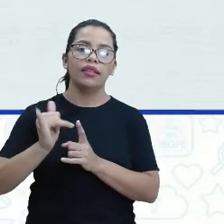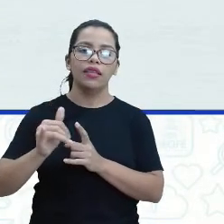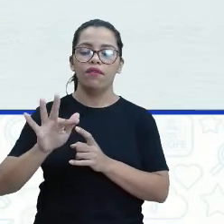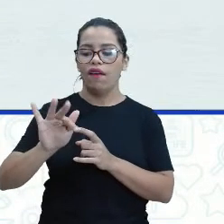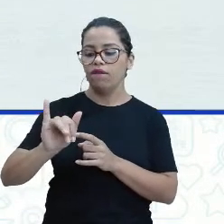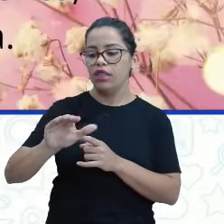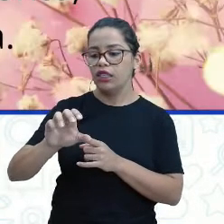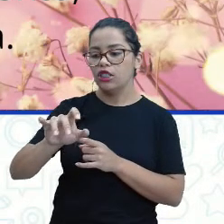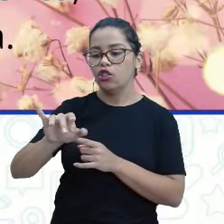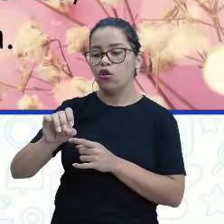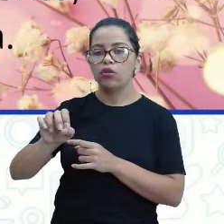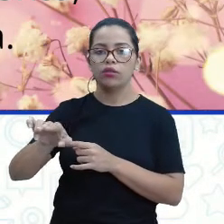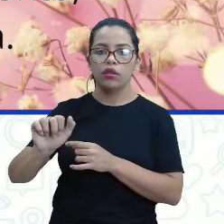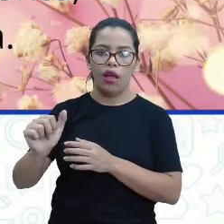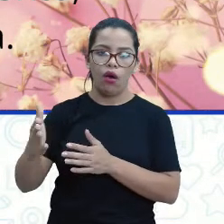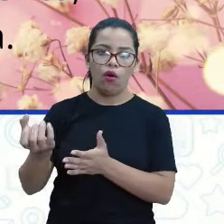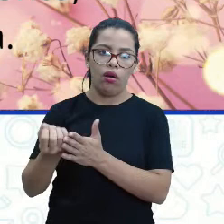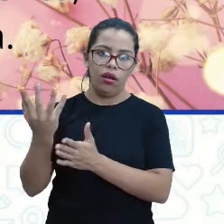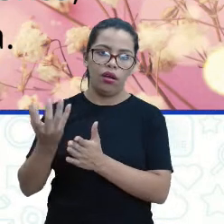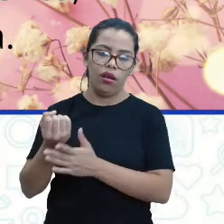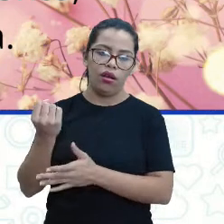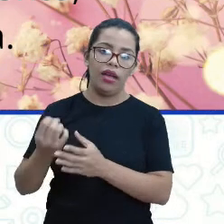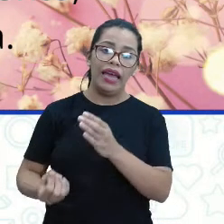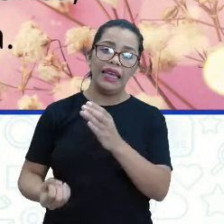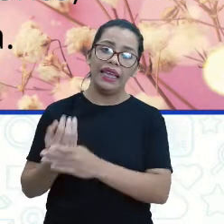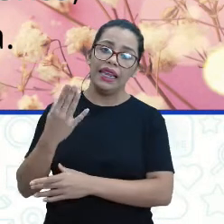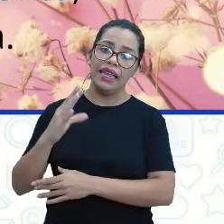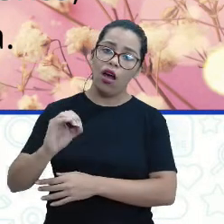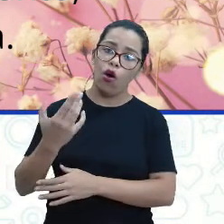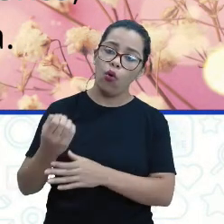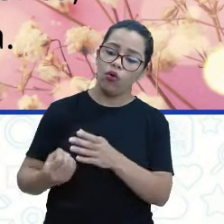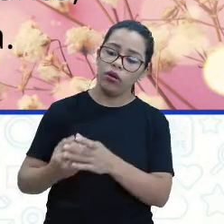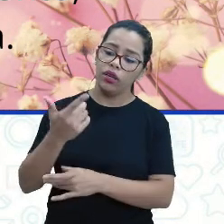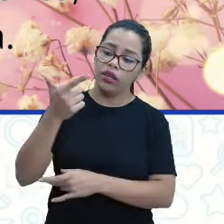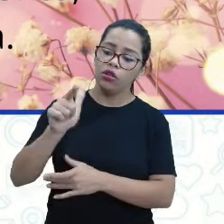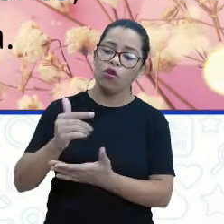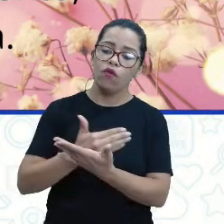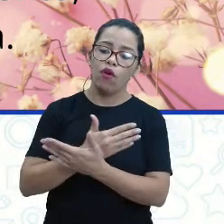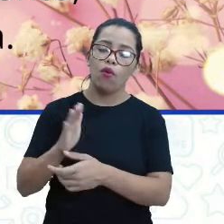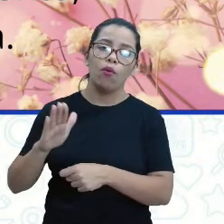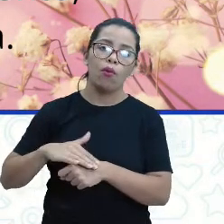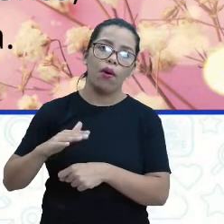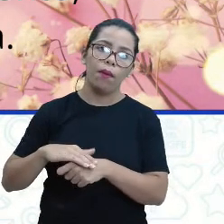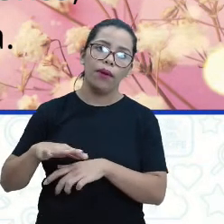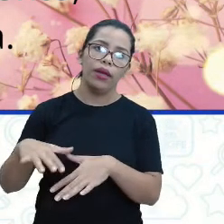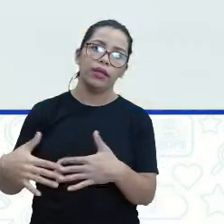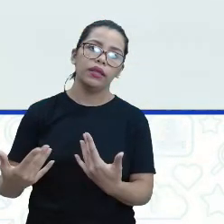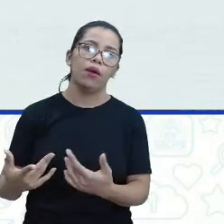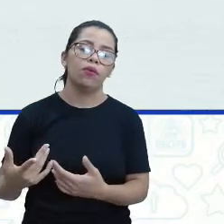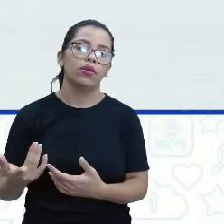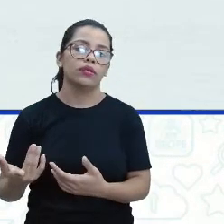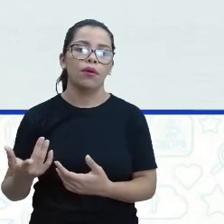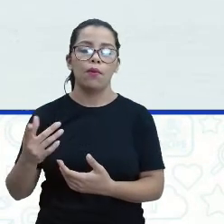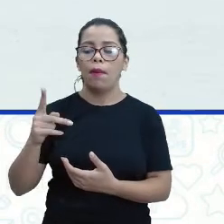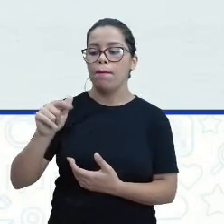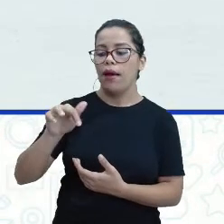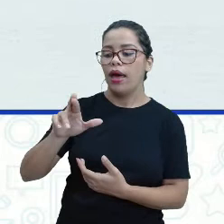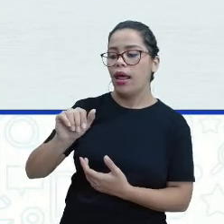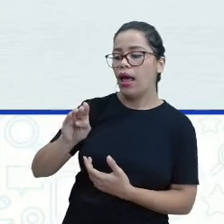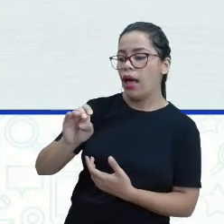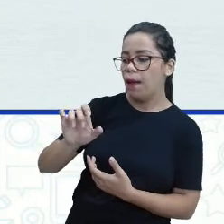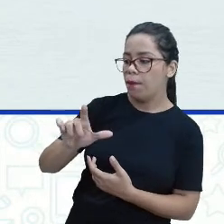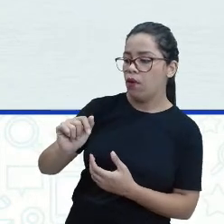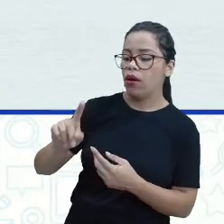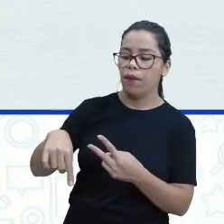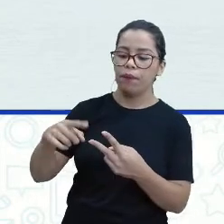fatos. Como, por exemplo, romance, a novela, o conto, crônica, a fábula, parábola, anedota e lenda.